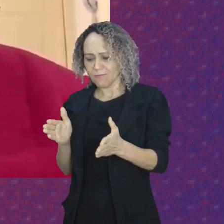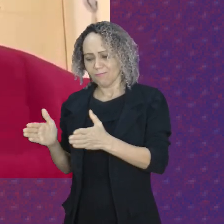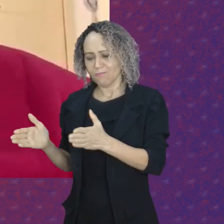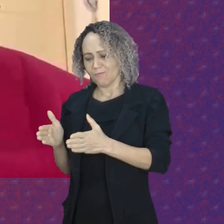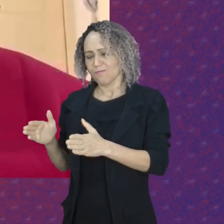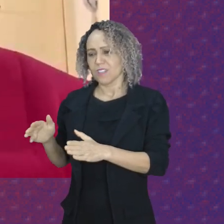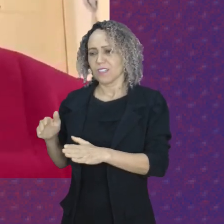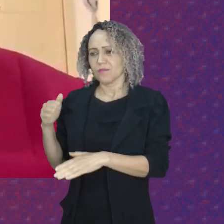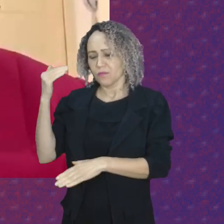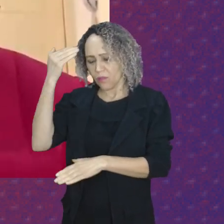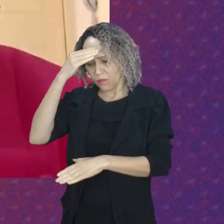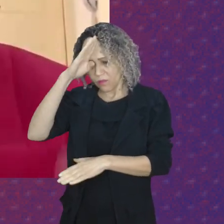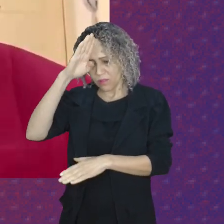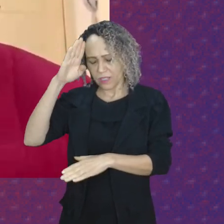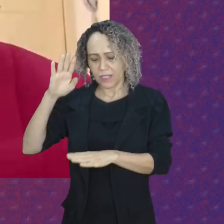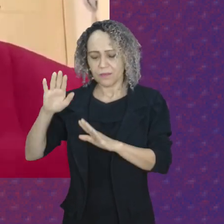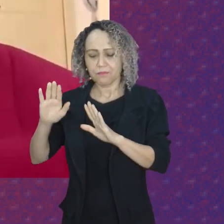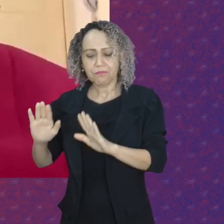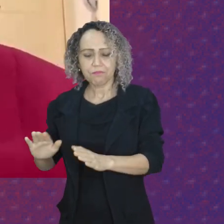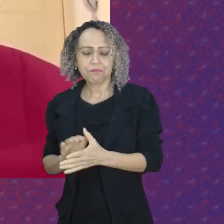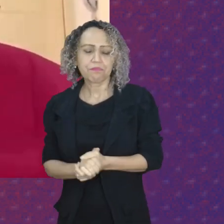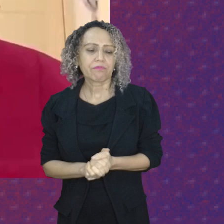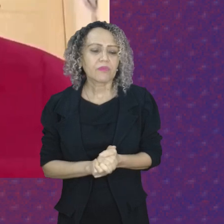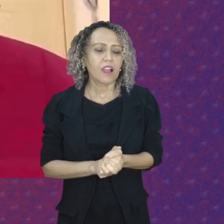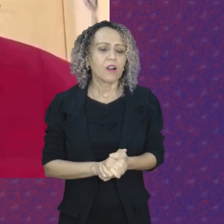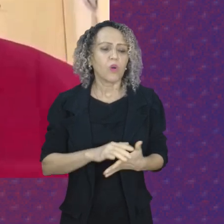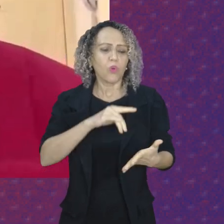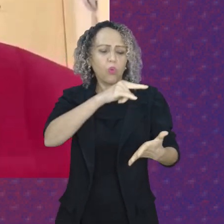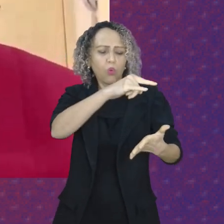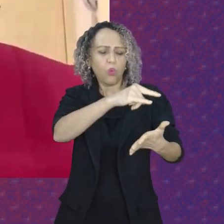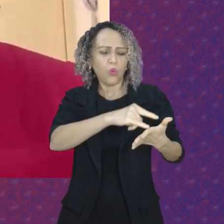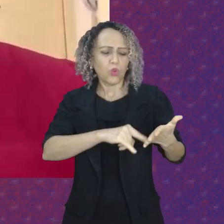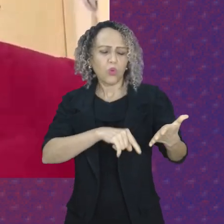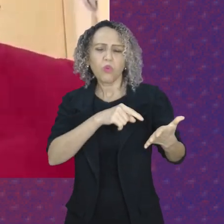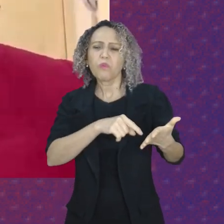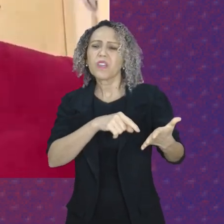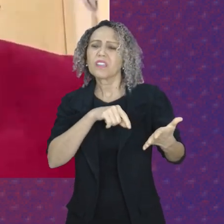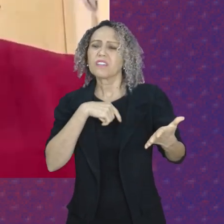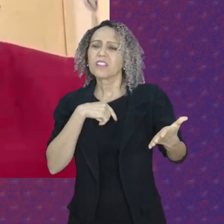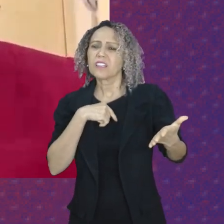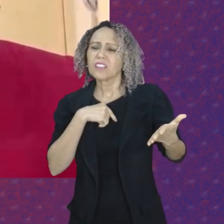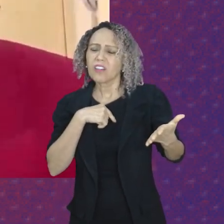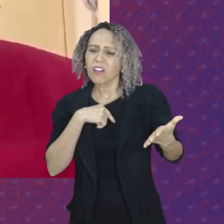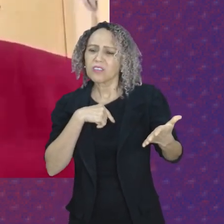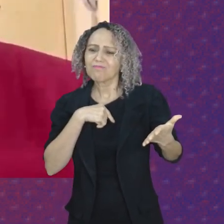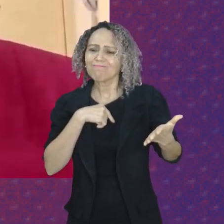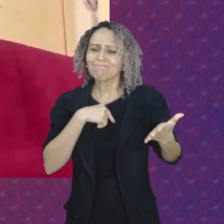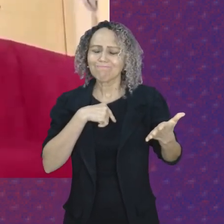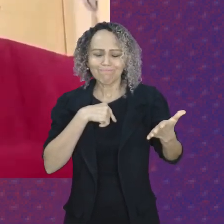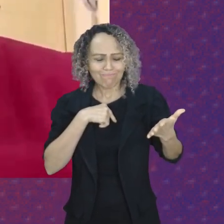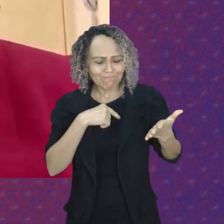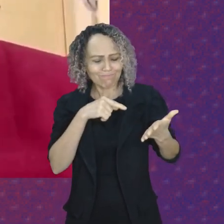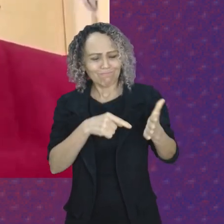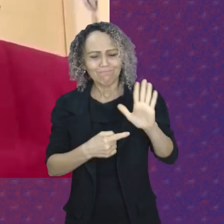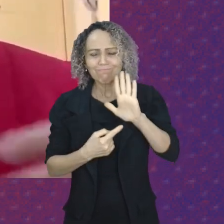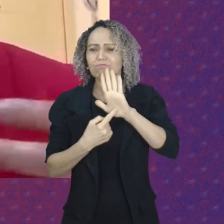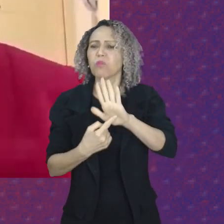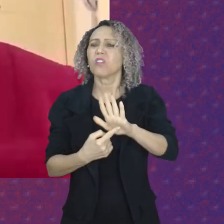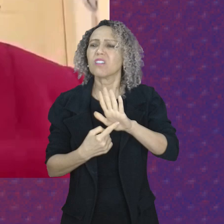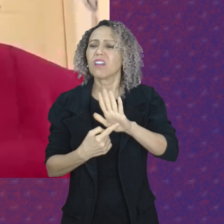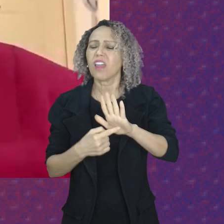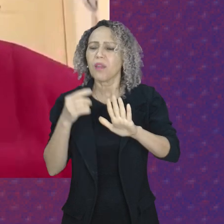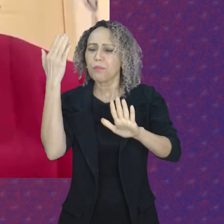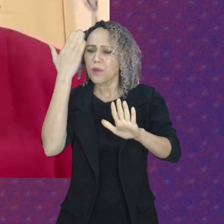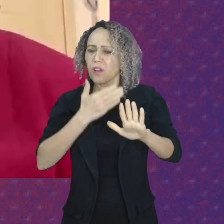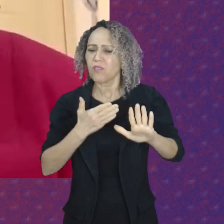foram levantadas no próprio documento para exemplificar, né, como é que isto foi atacado né, desmontado